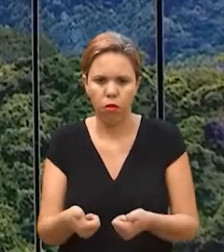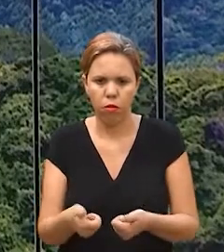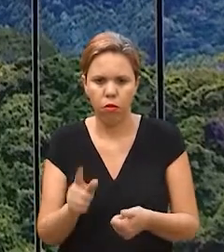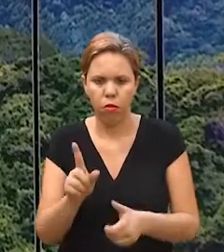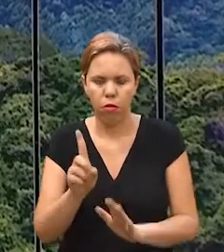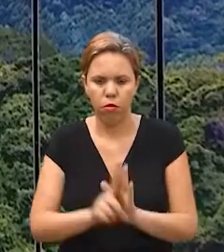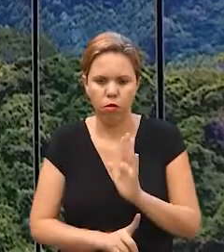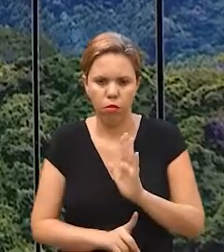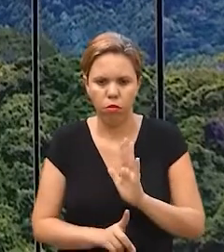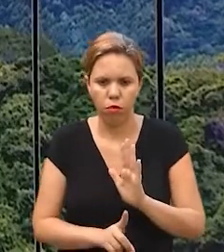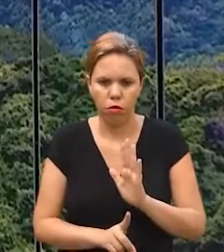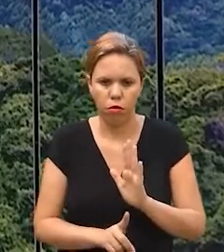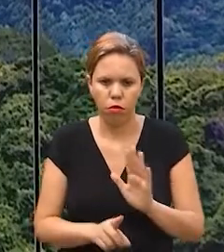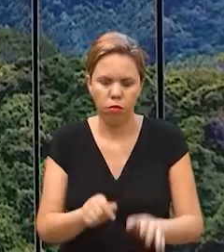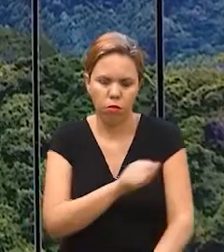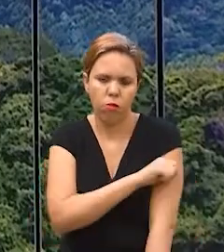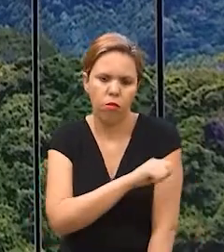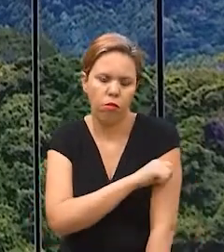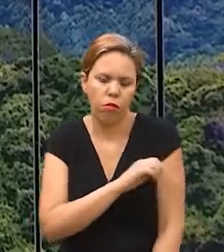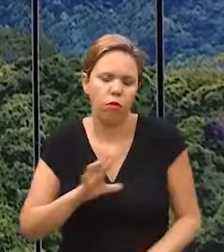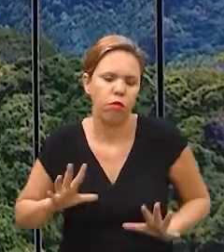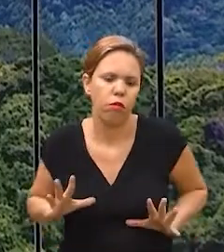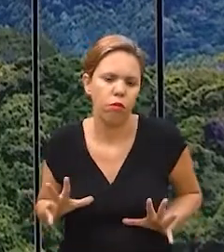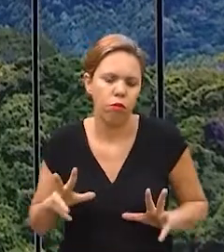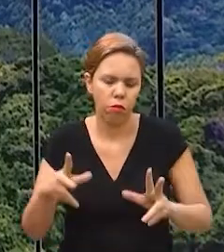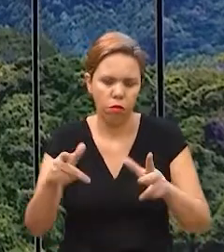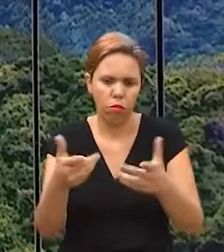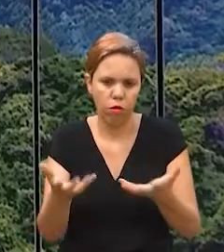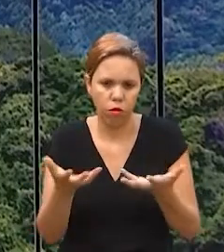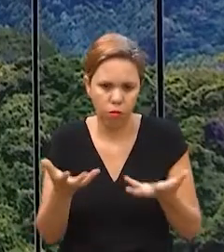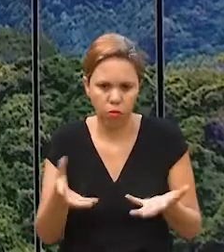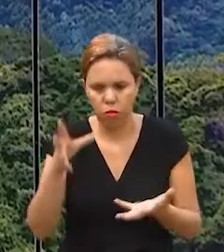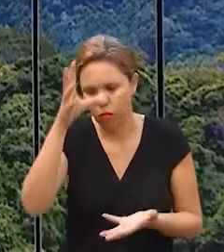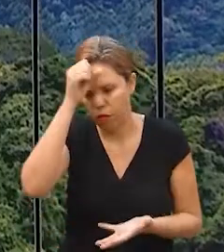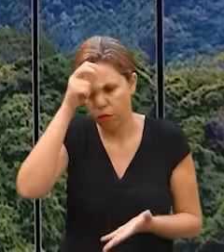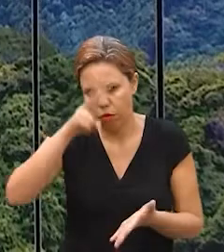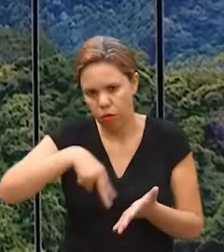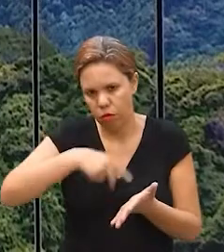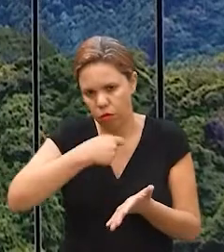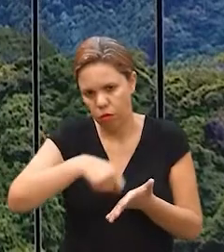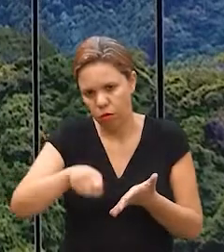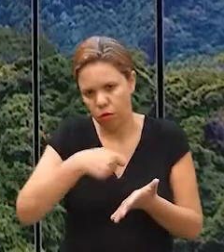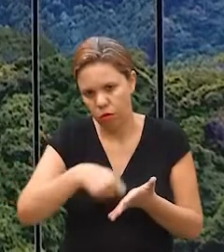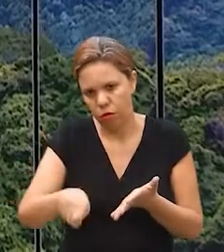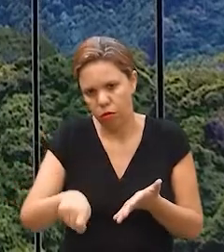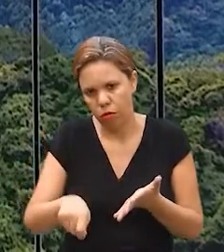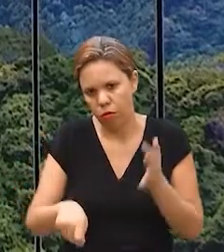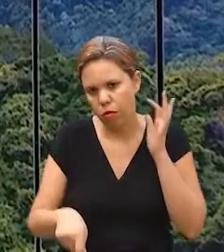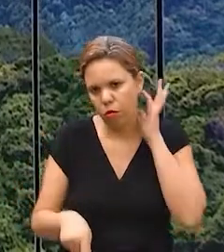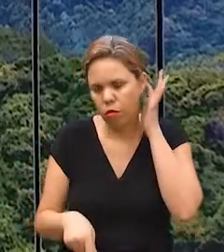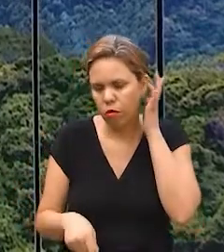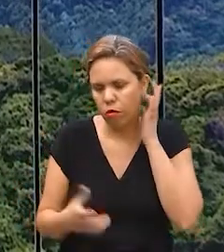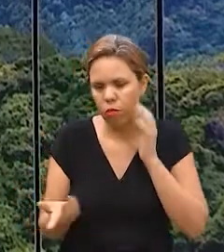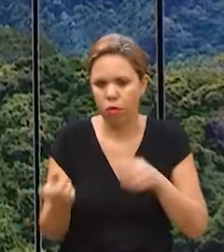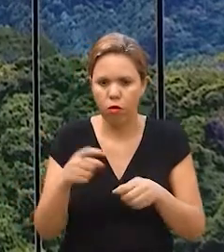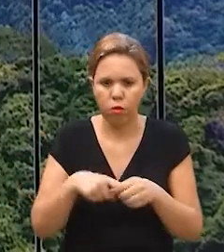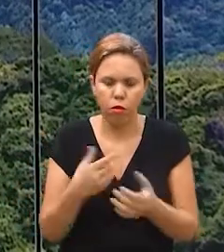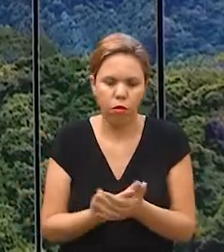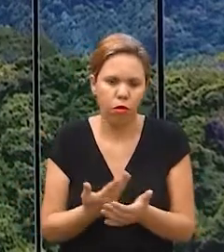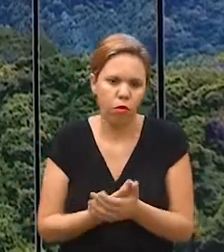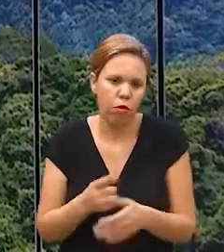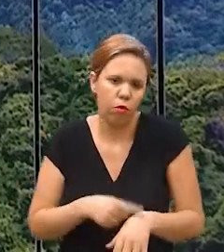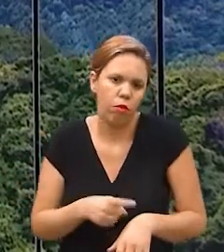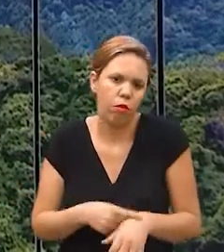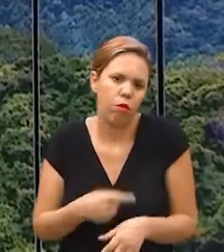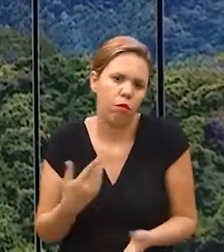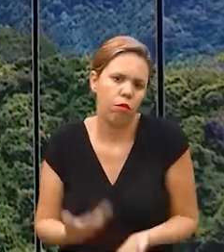oferecer esse direito ao aluno. Então, todos aqueles que querem aprender a ler e escrever, ou de repente recuperar o